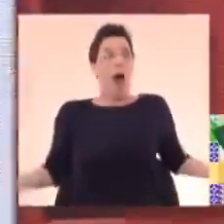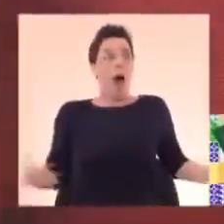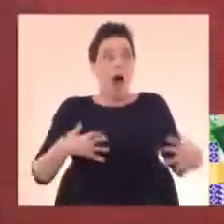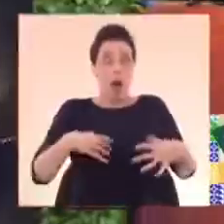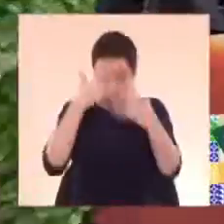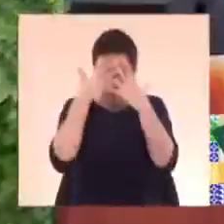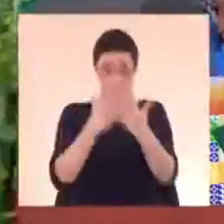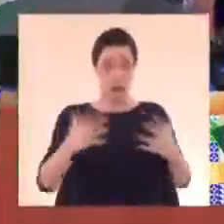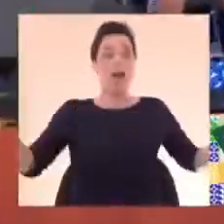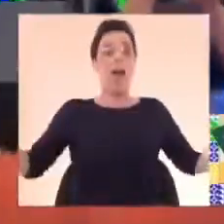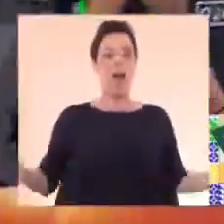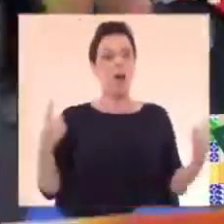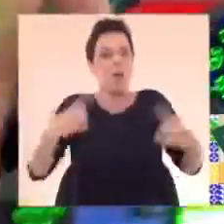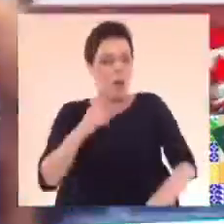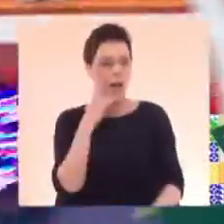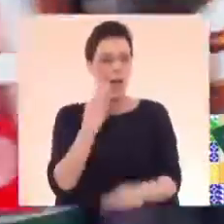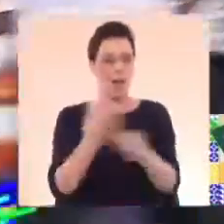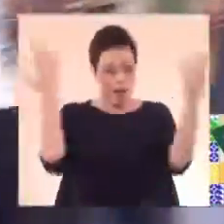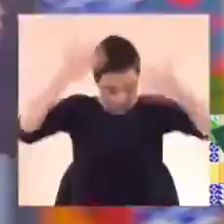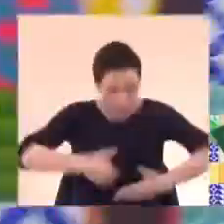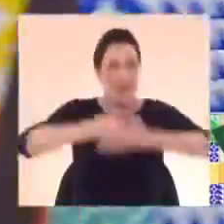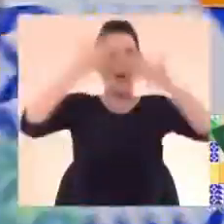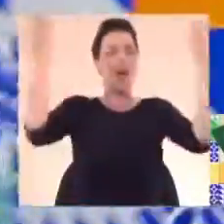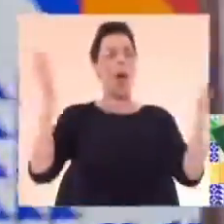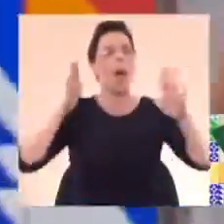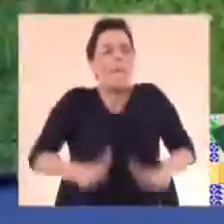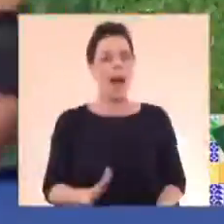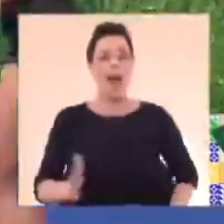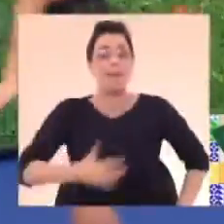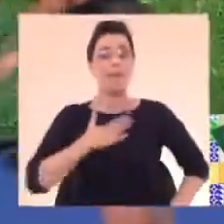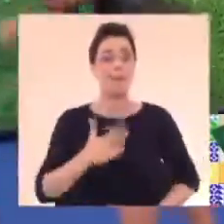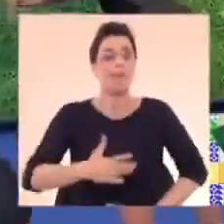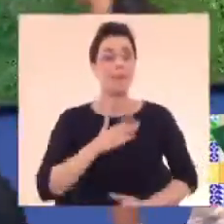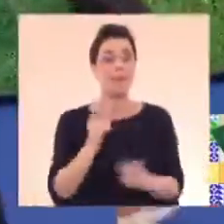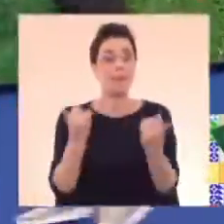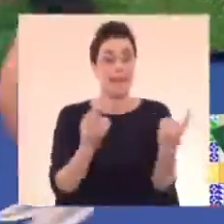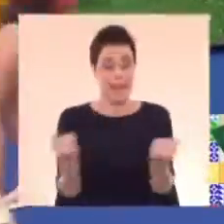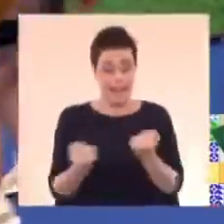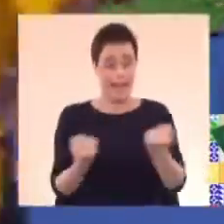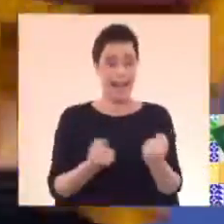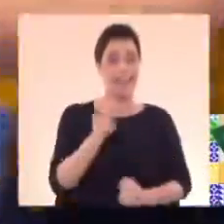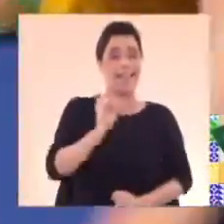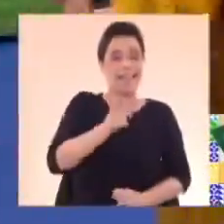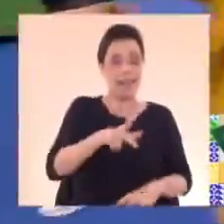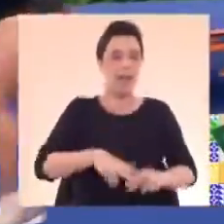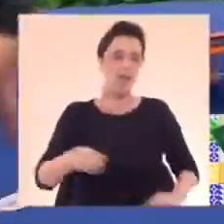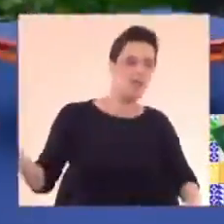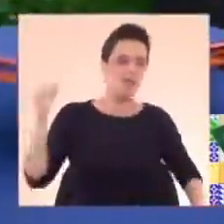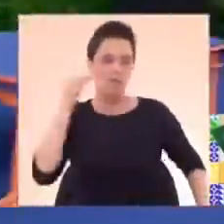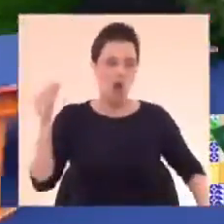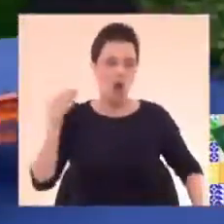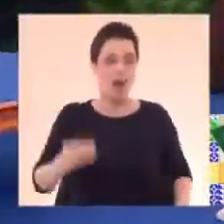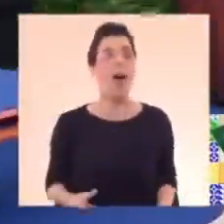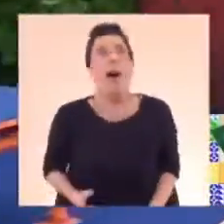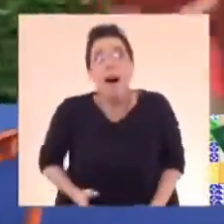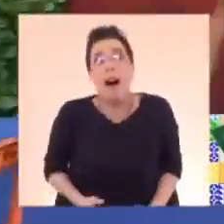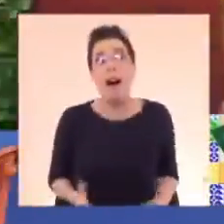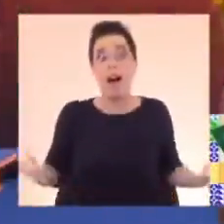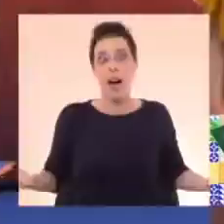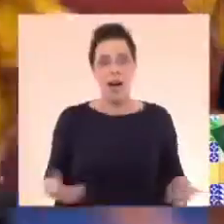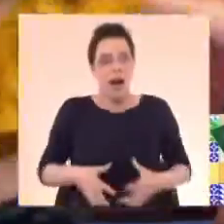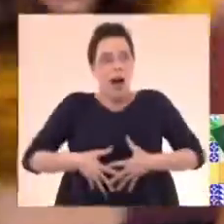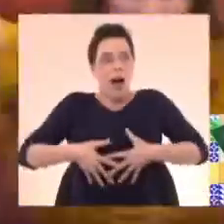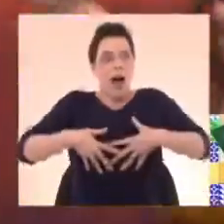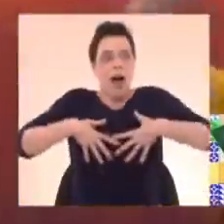Acreditar, ela só quer a festa toda a noite sem parar. Foi no banco do carro, um beijo ela me deu. A